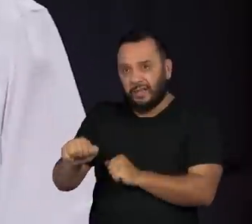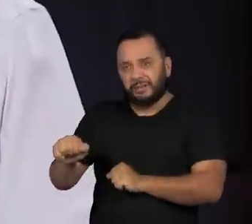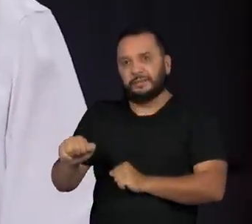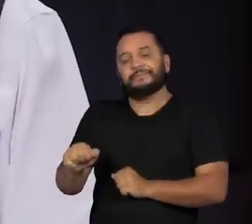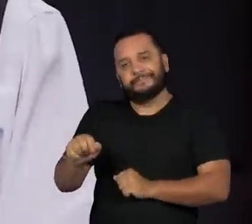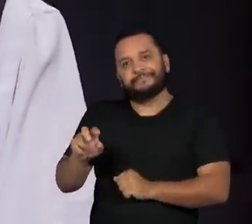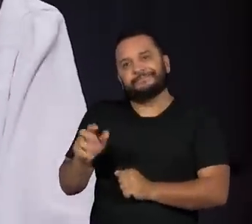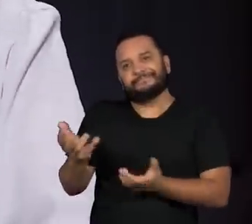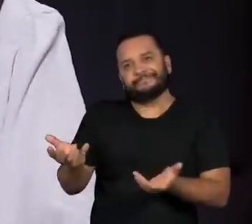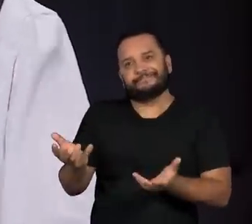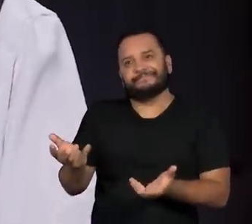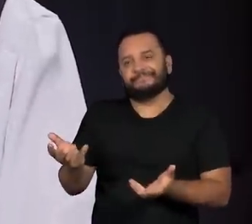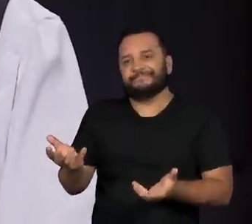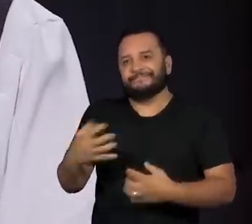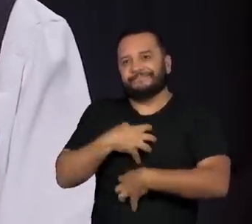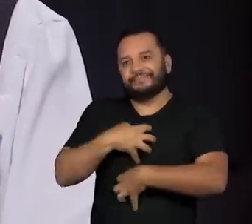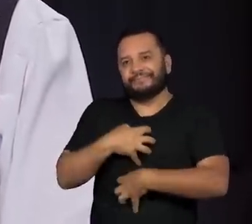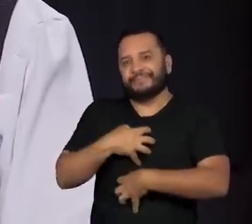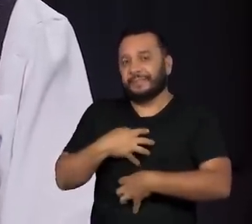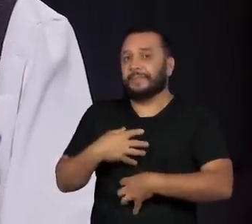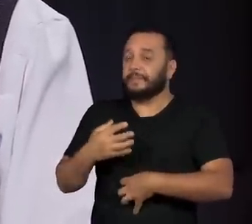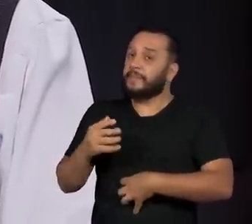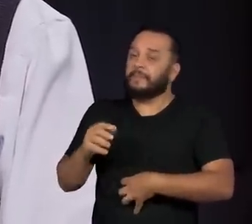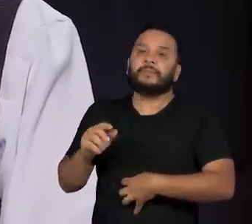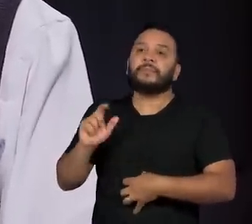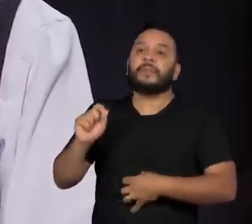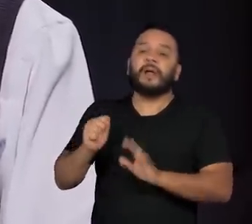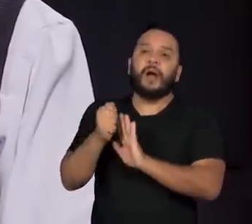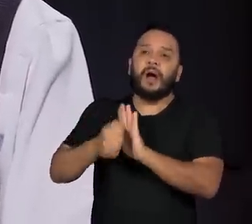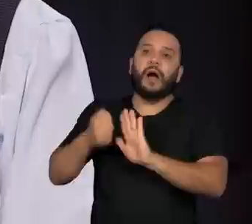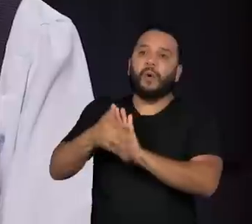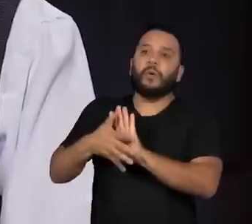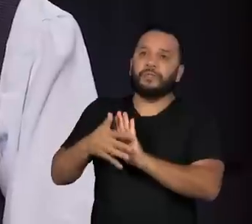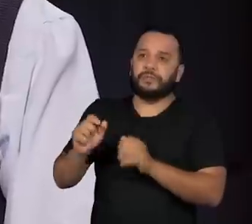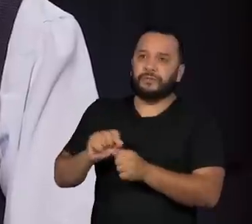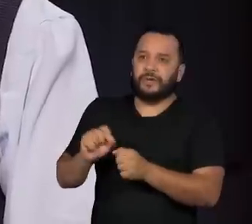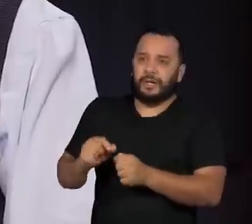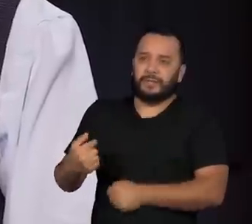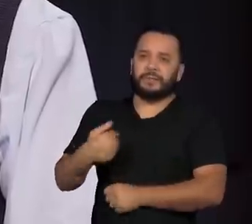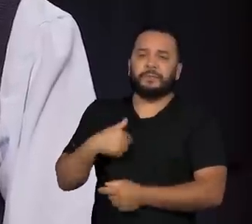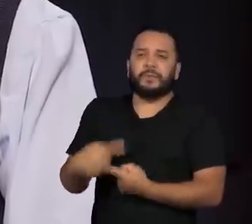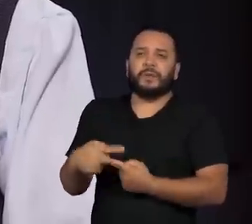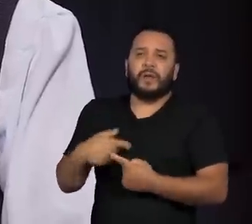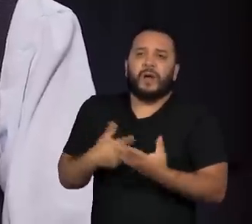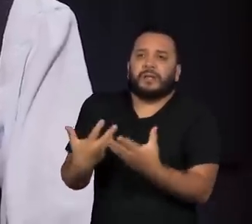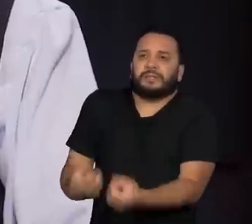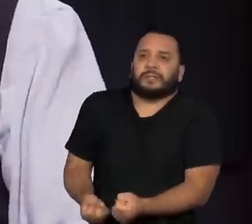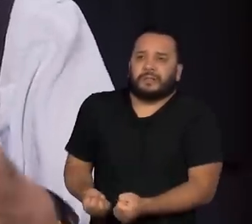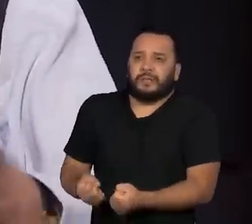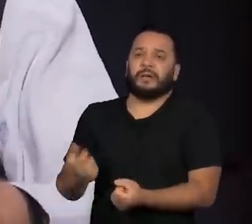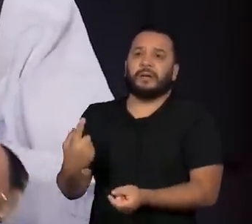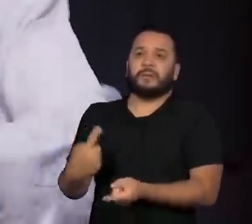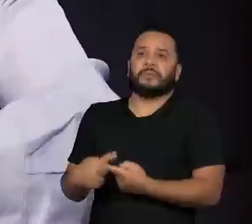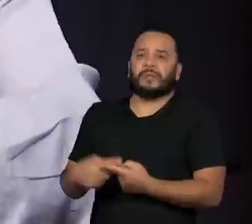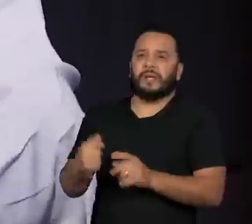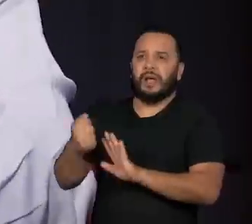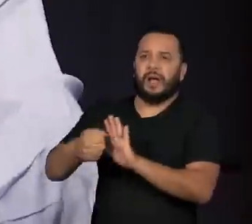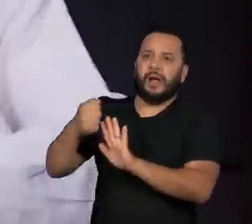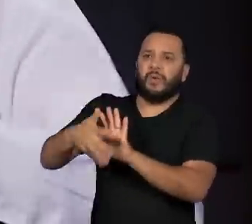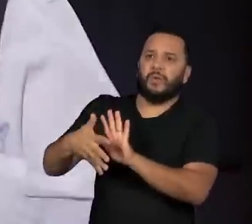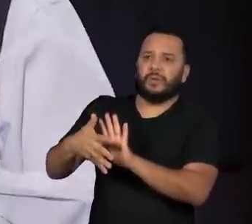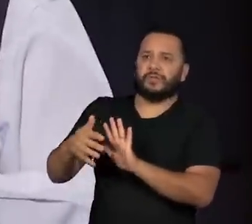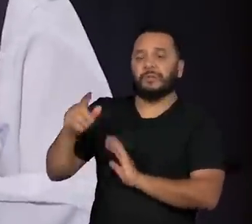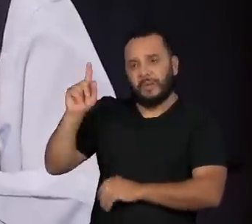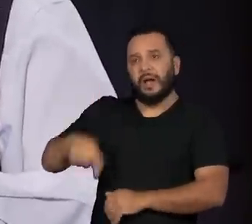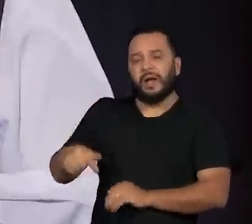esse é o ponto que devia ser limpo O que usa algoritmos fazem E por que que eu devo aceitá-los porque eu devo Por que que o algoritmo faz